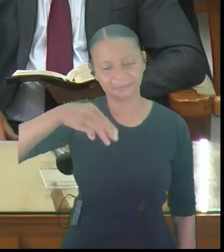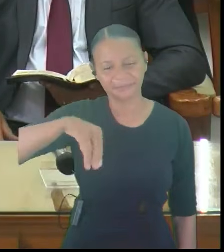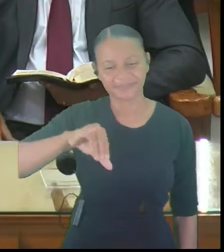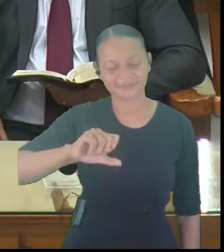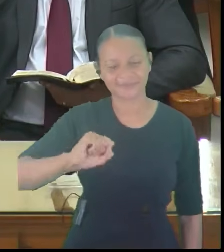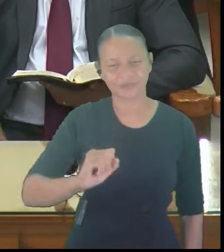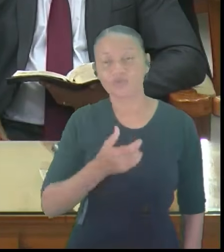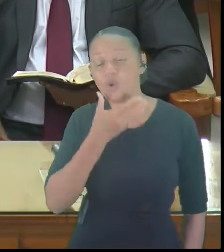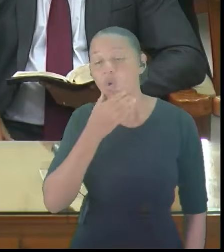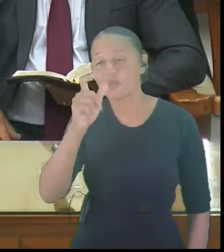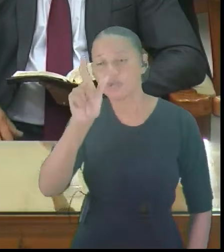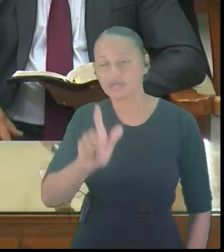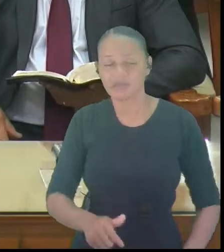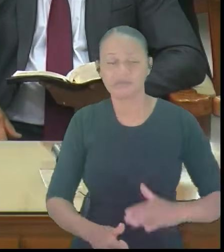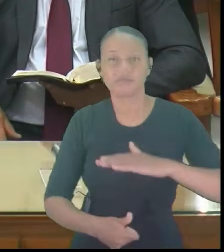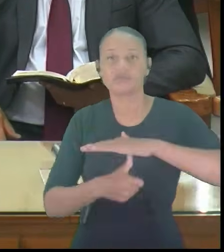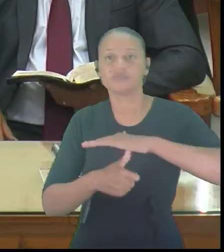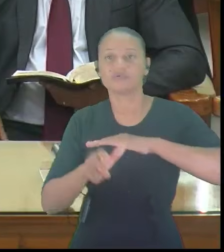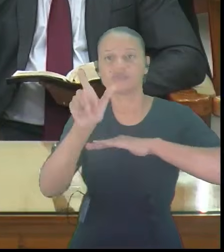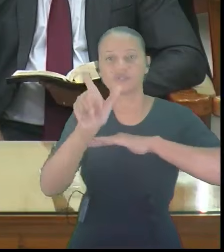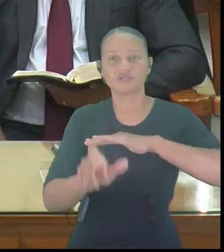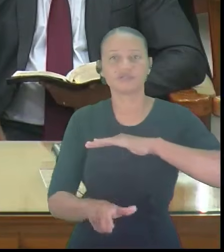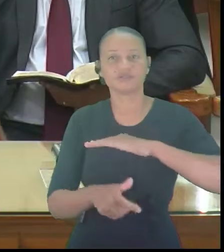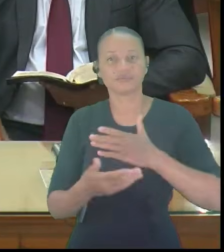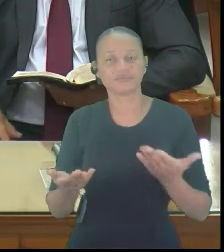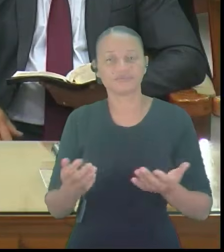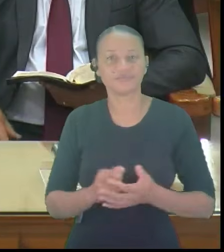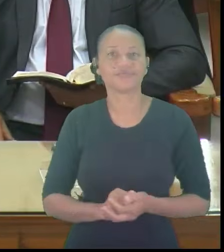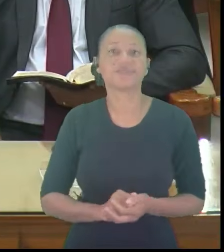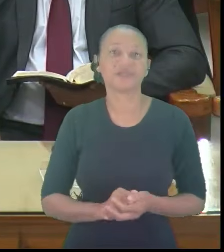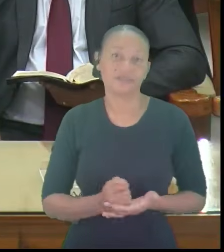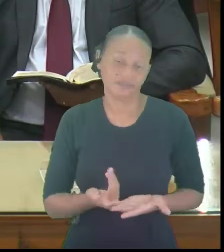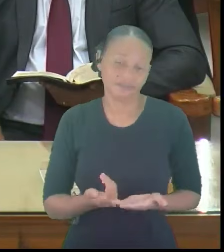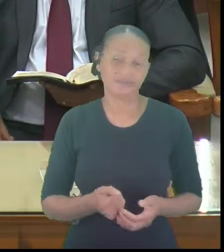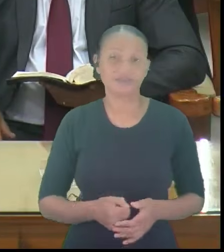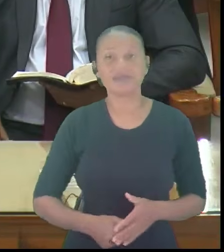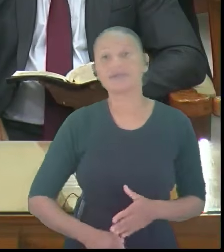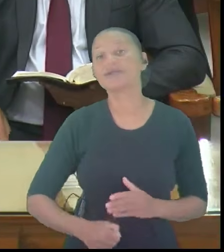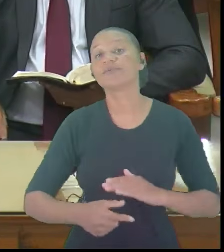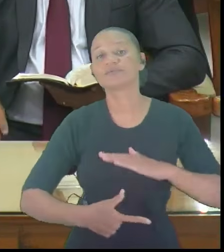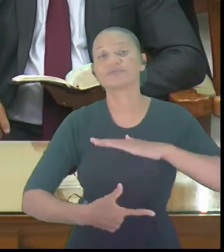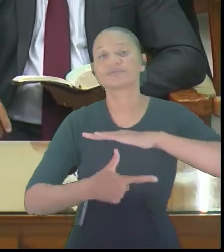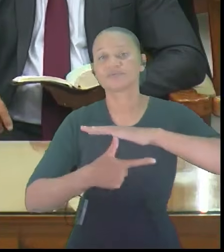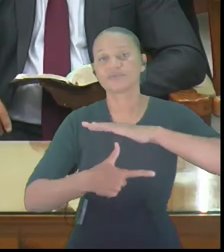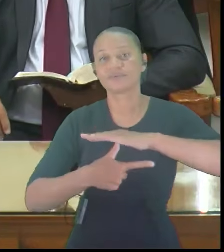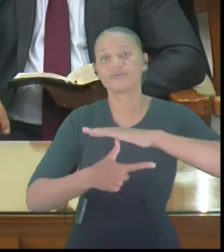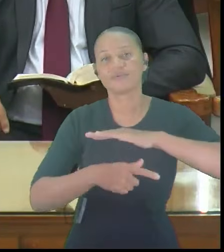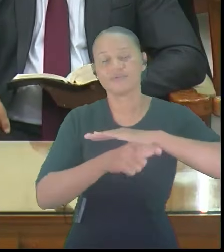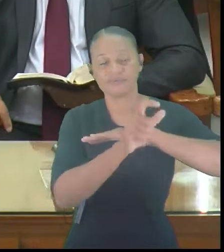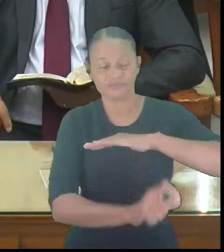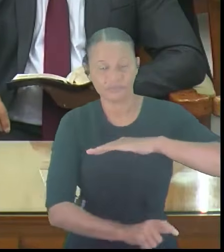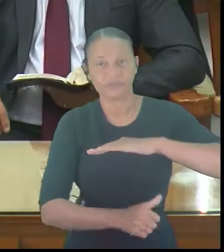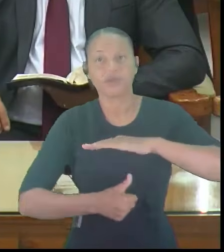faculdade deles? Tem ou não tem? Abaixo do reitor, quem é? O vice-reitor.